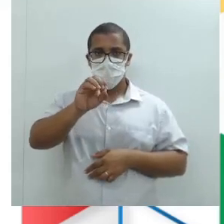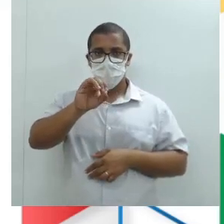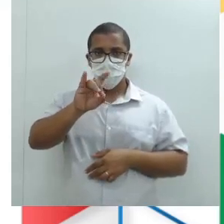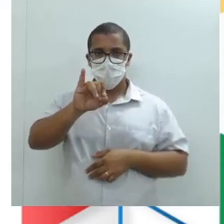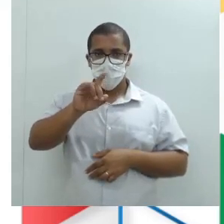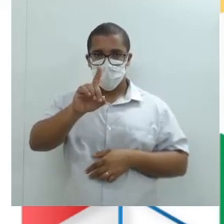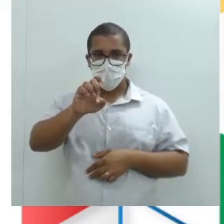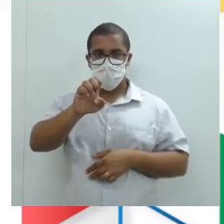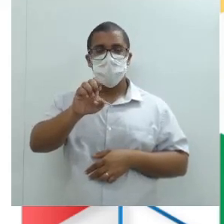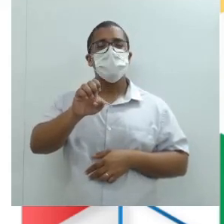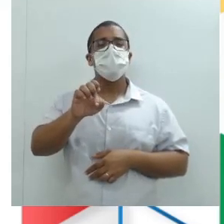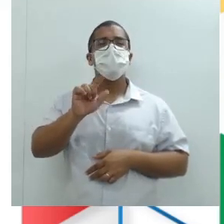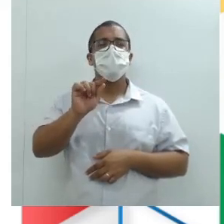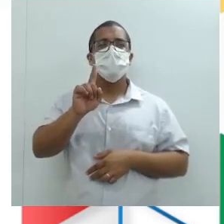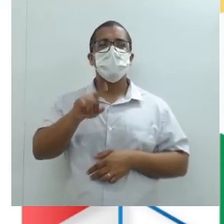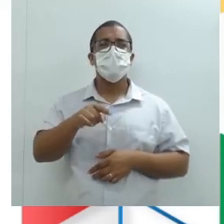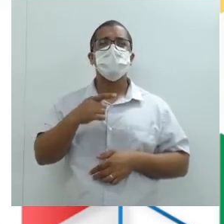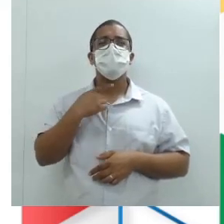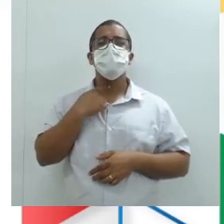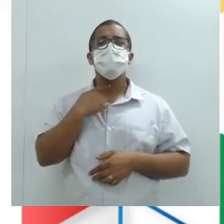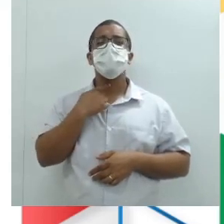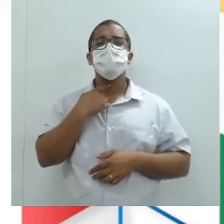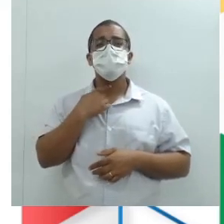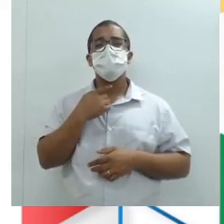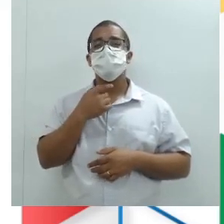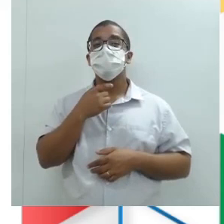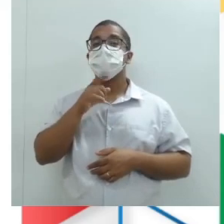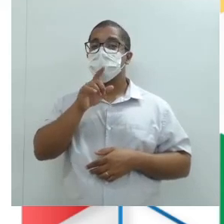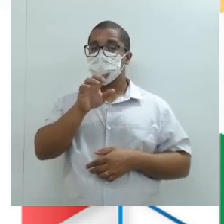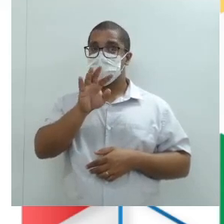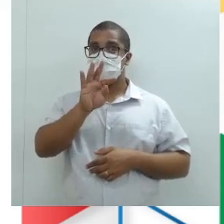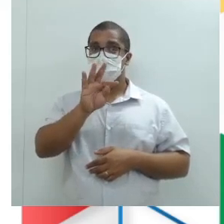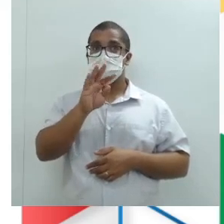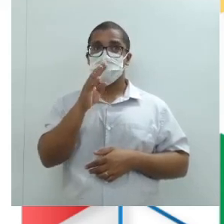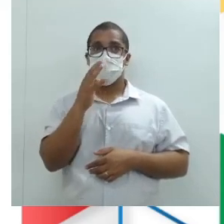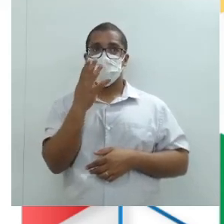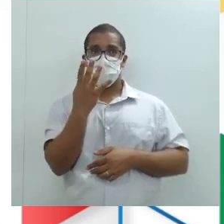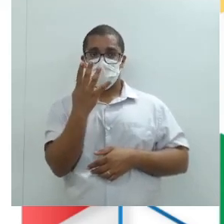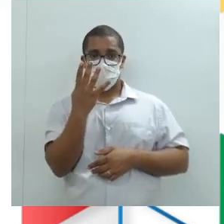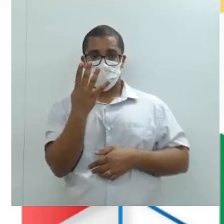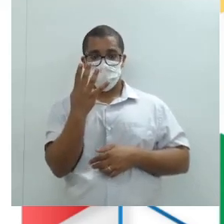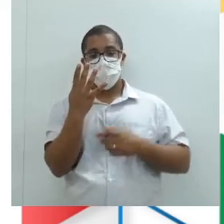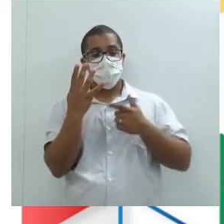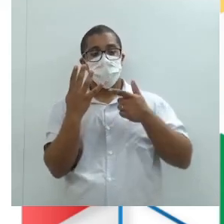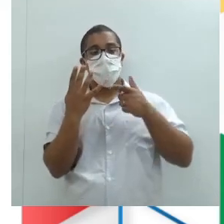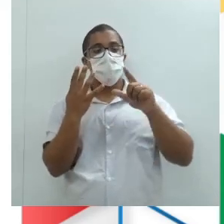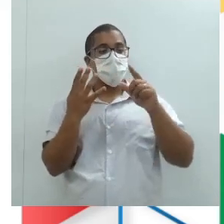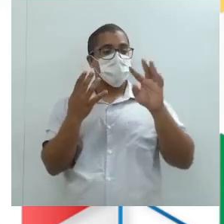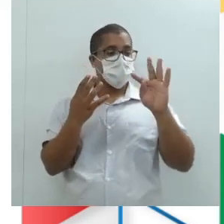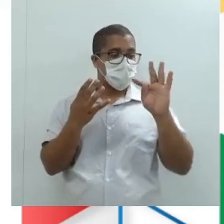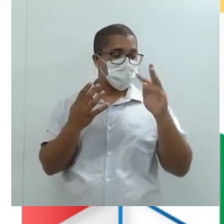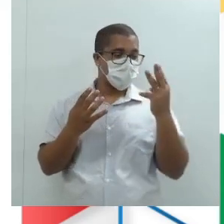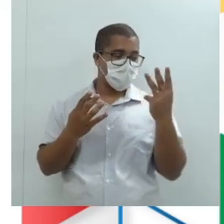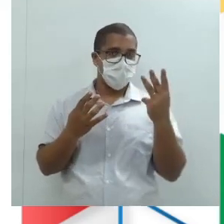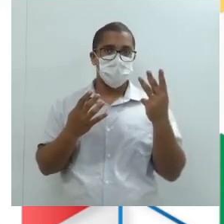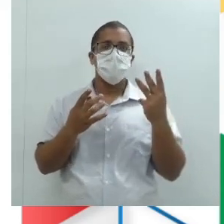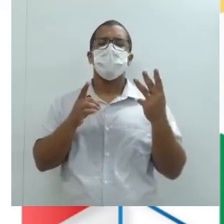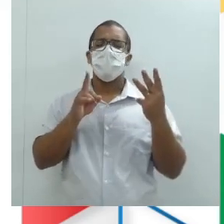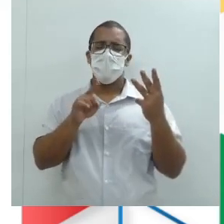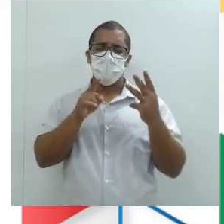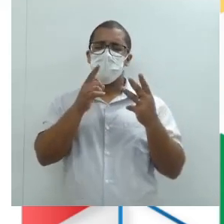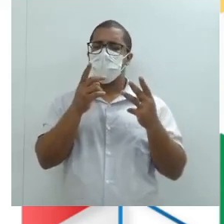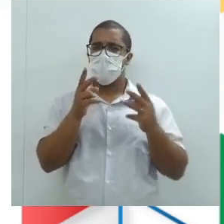a tiroxina, que é o T4, e a triiodotiriona, que é o T3, que são dois